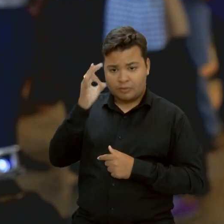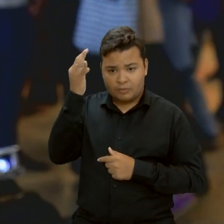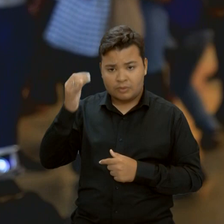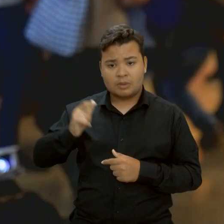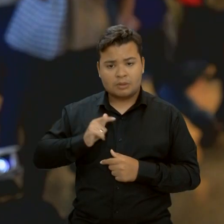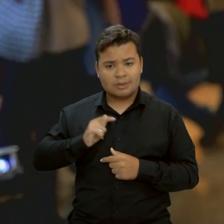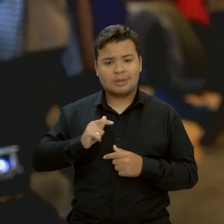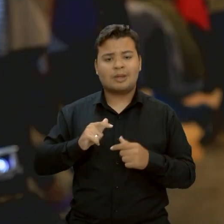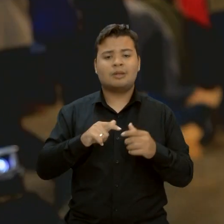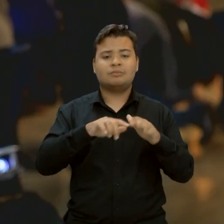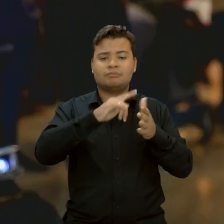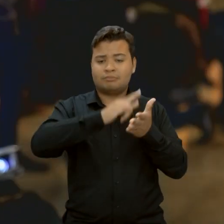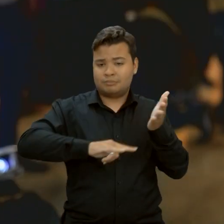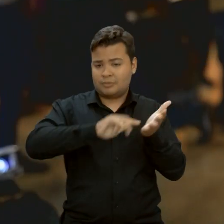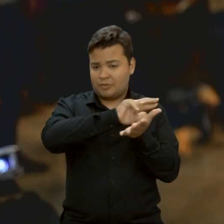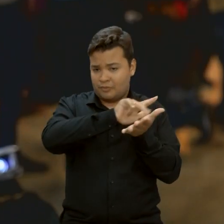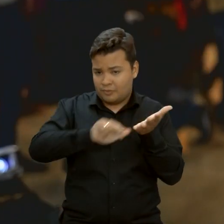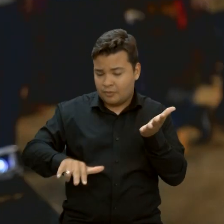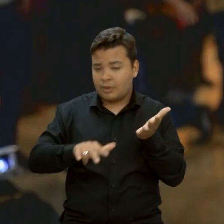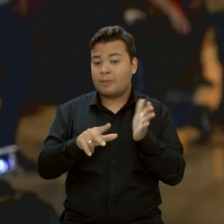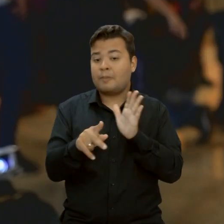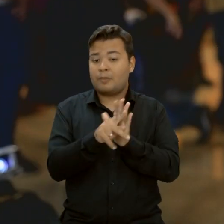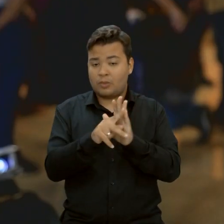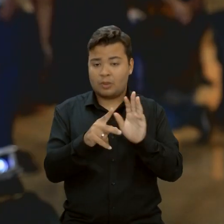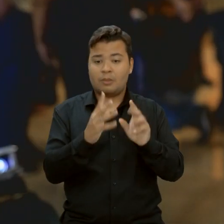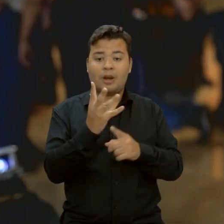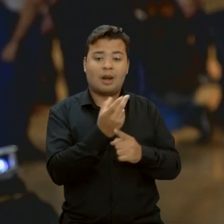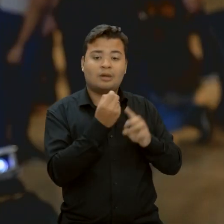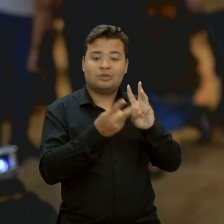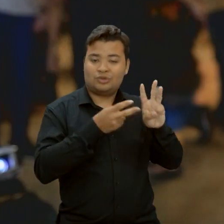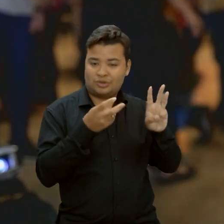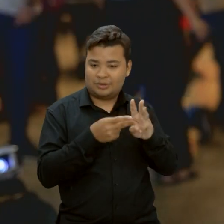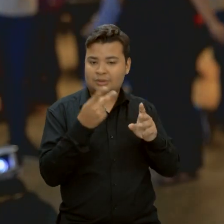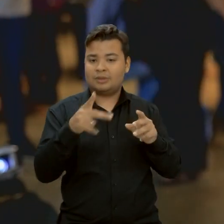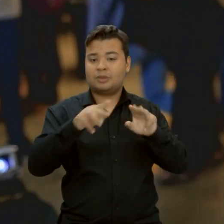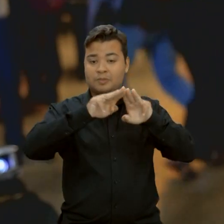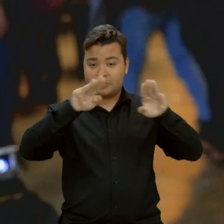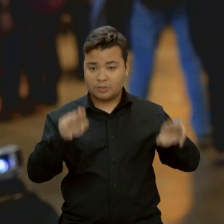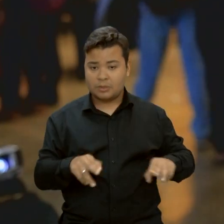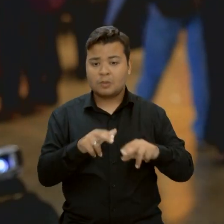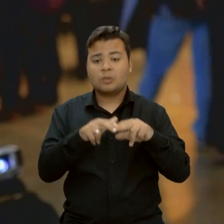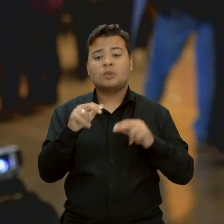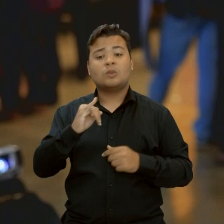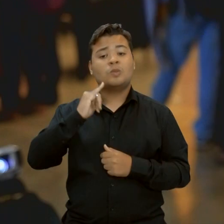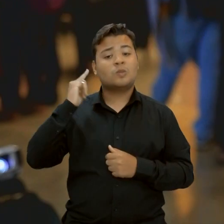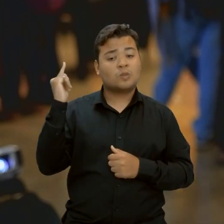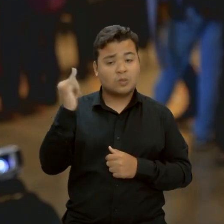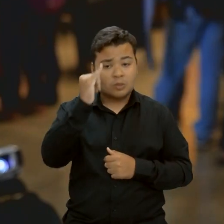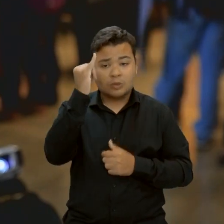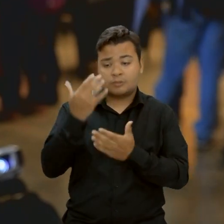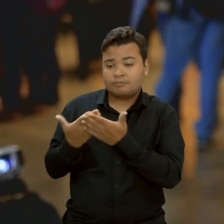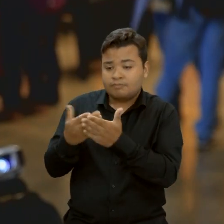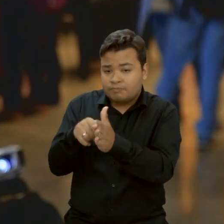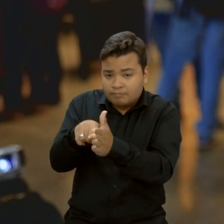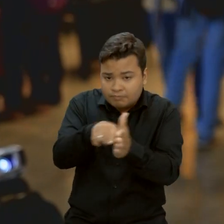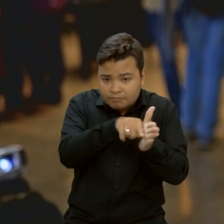muito importantes de arte indígena em seus museus. Então, é muito importante fazer essas